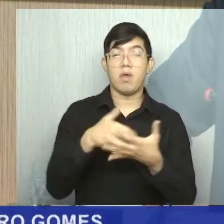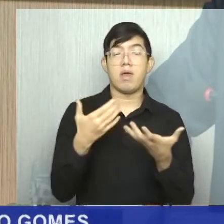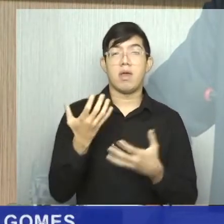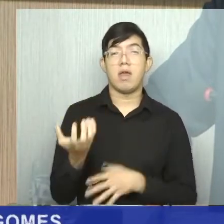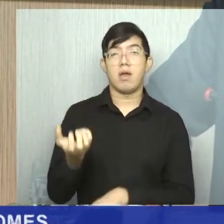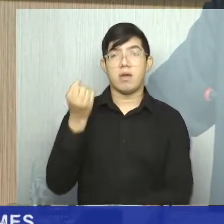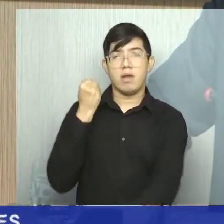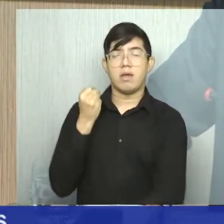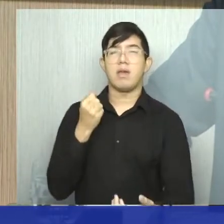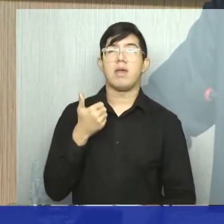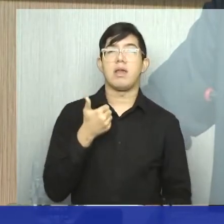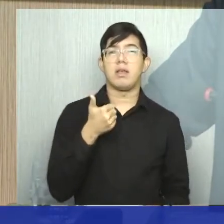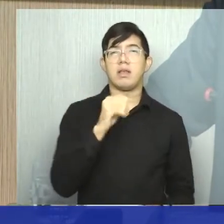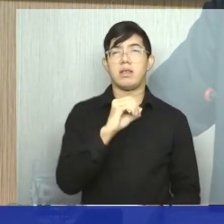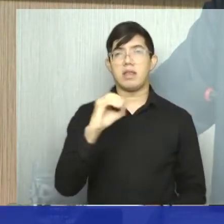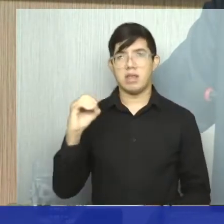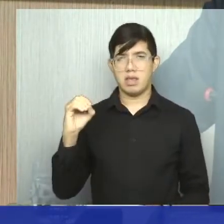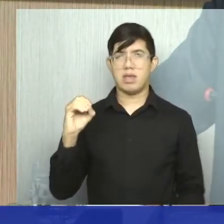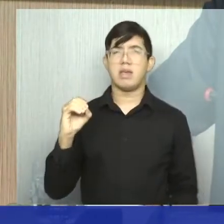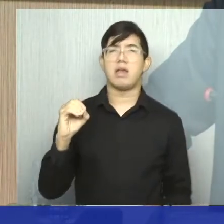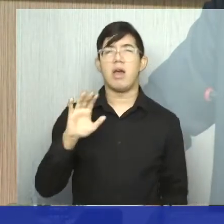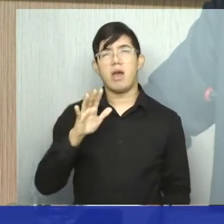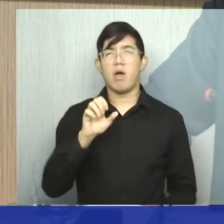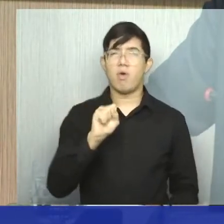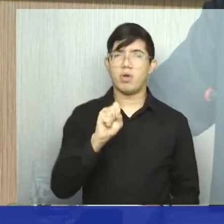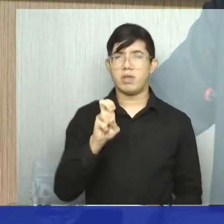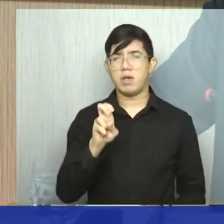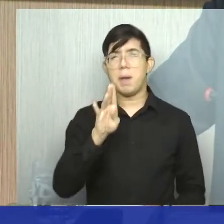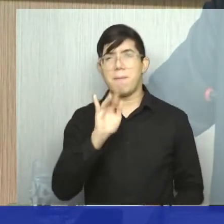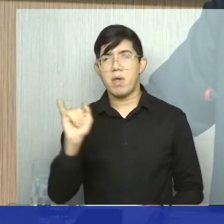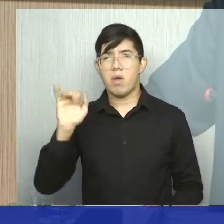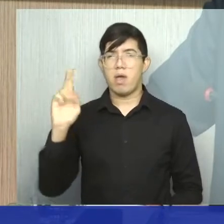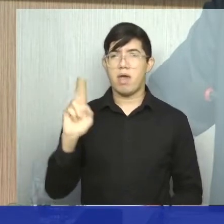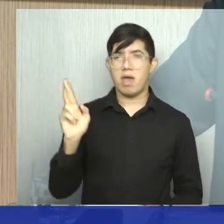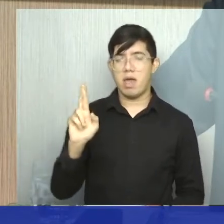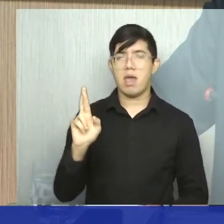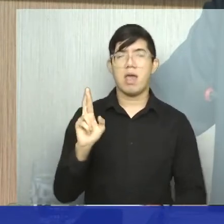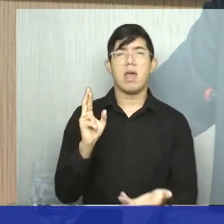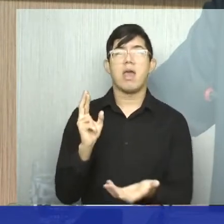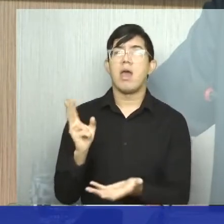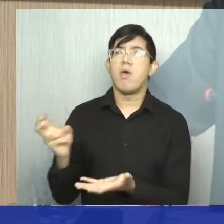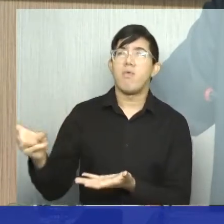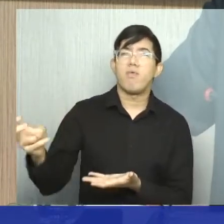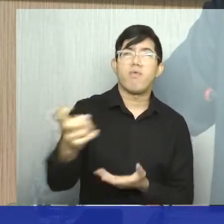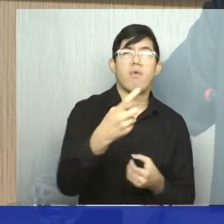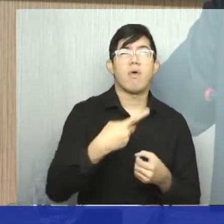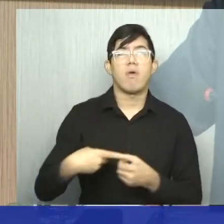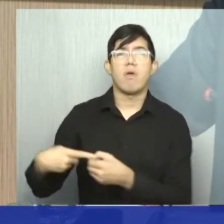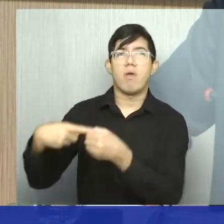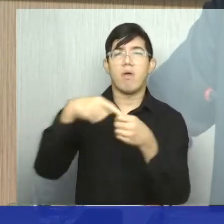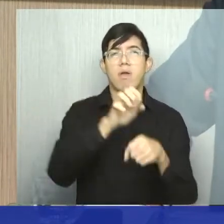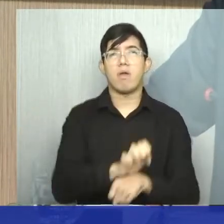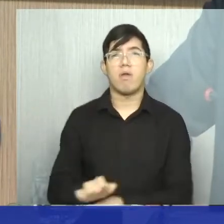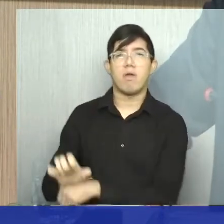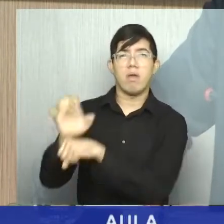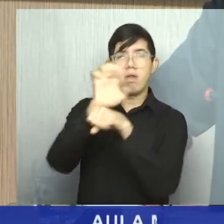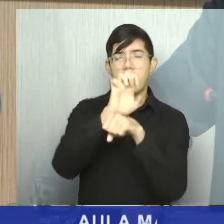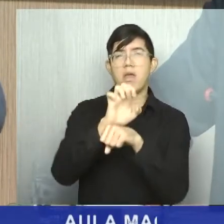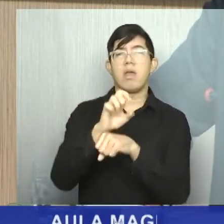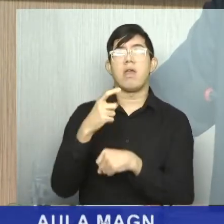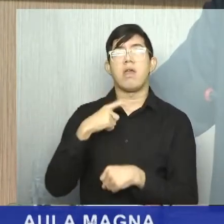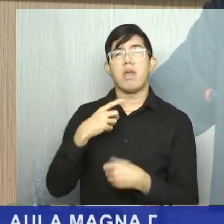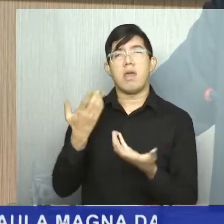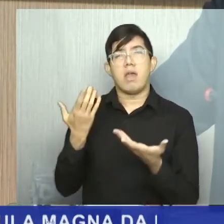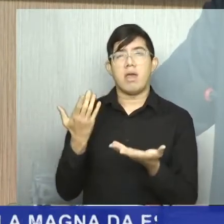reais, 85 bilhões de reais, dos estados e municípios, ou seja, tirar da educação e da saúde para subsidiar o pobre,